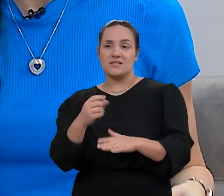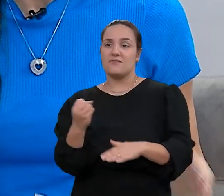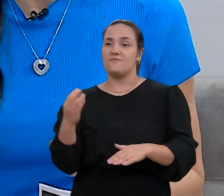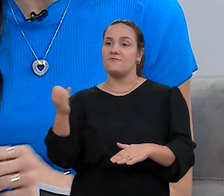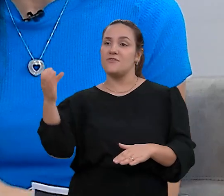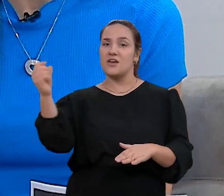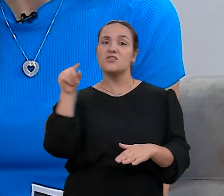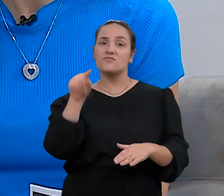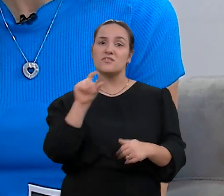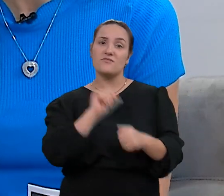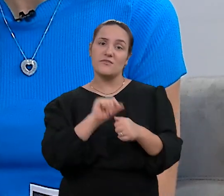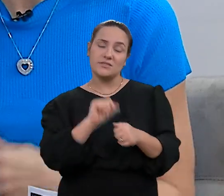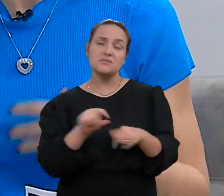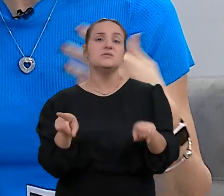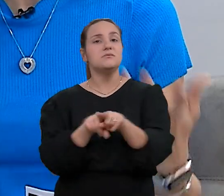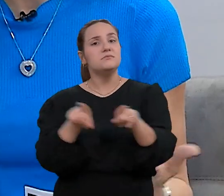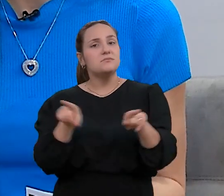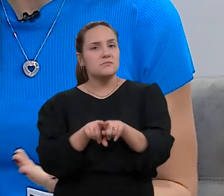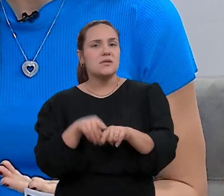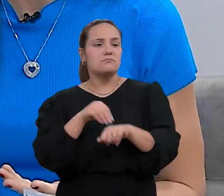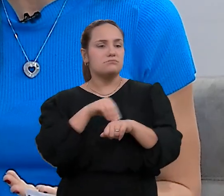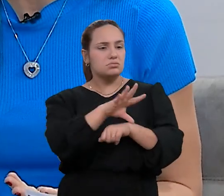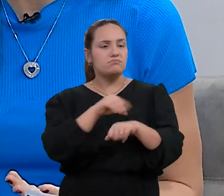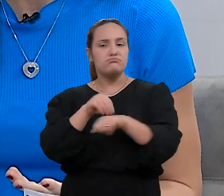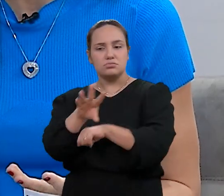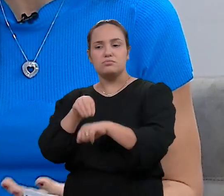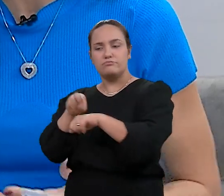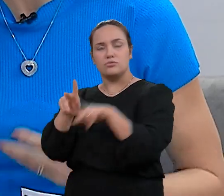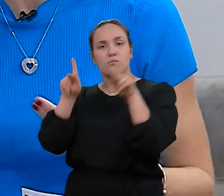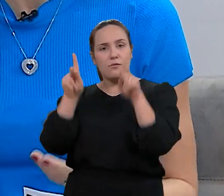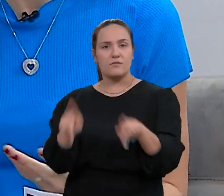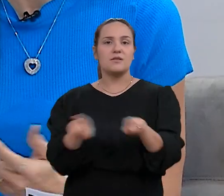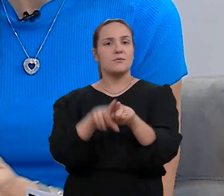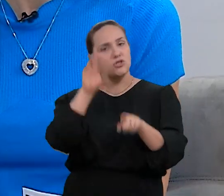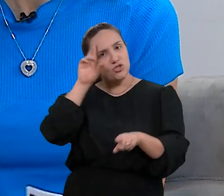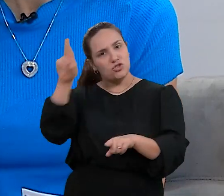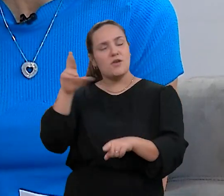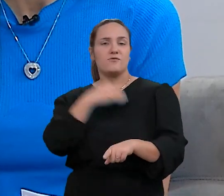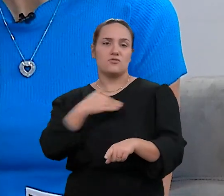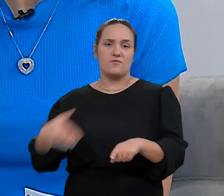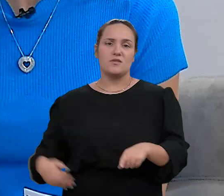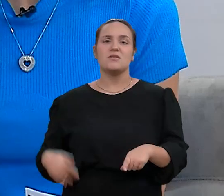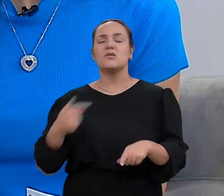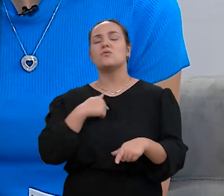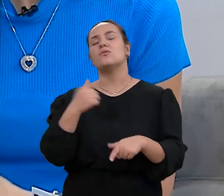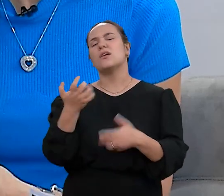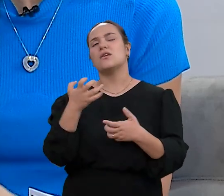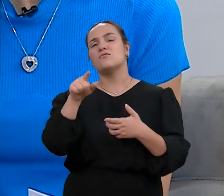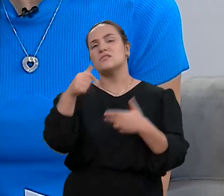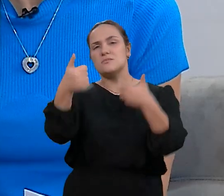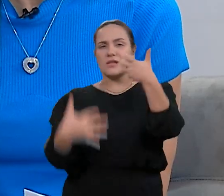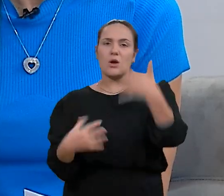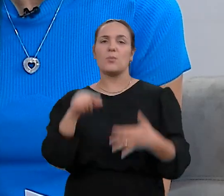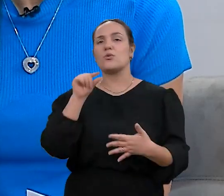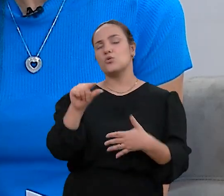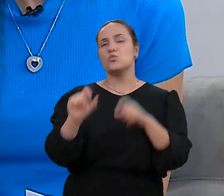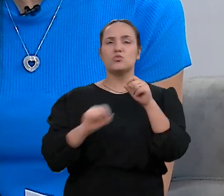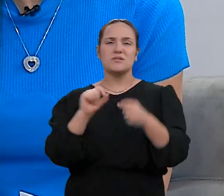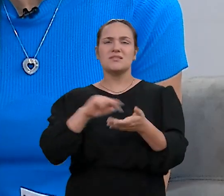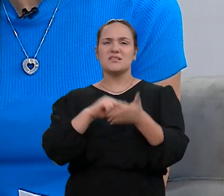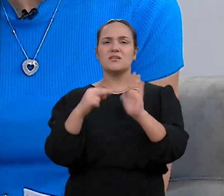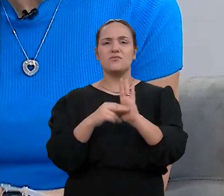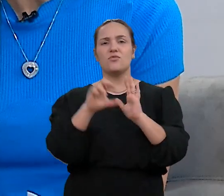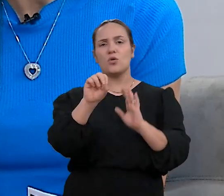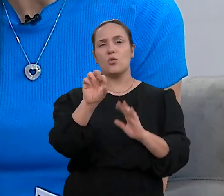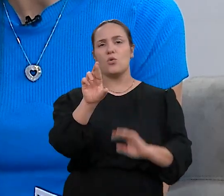viagens que vocês estão fazendo levando esse conhecimento para toda a população também pros gestores públicos Eu gostaria que você explicasse pra gente o que que